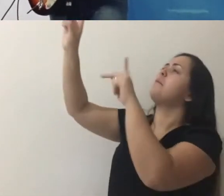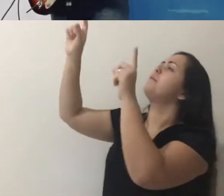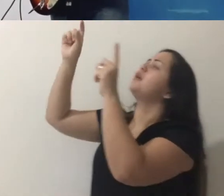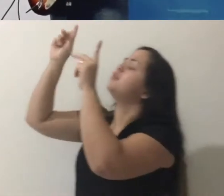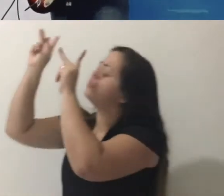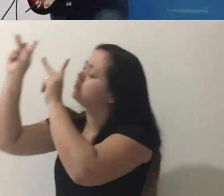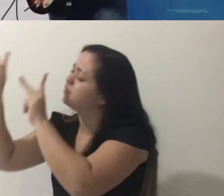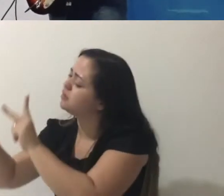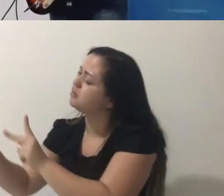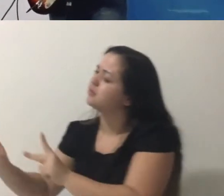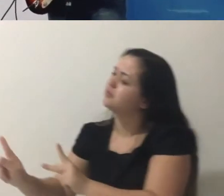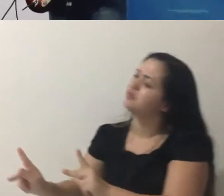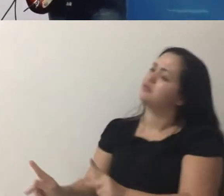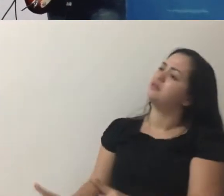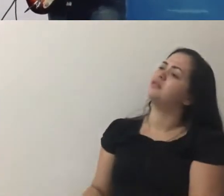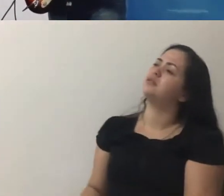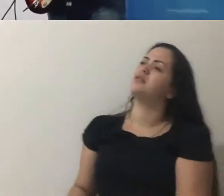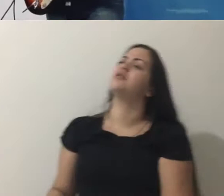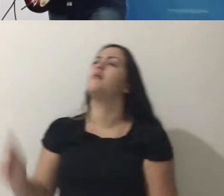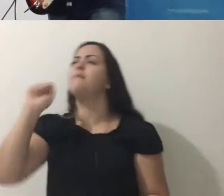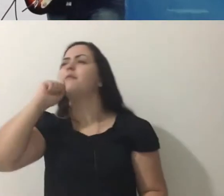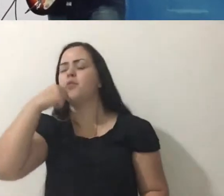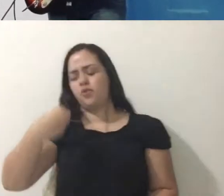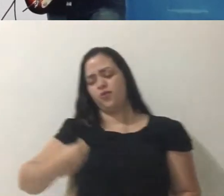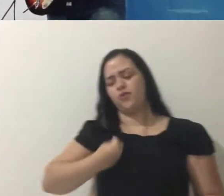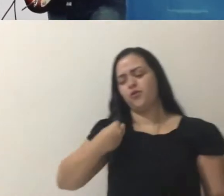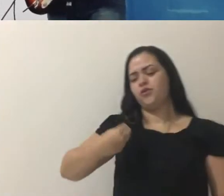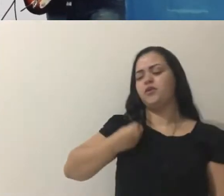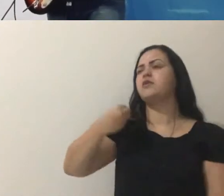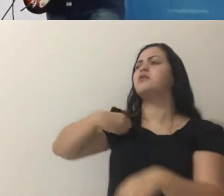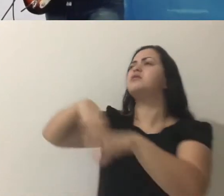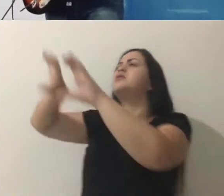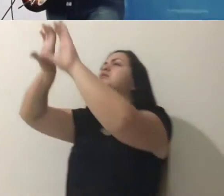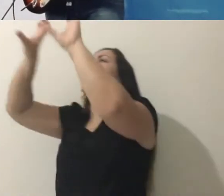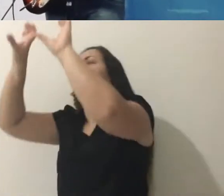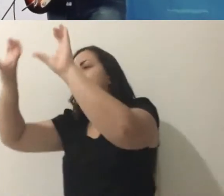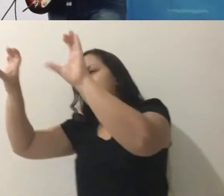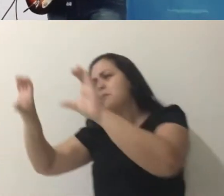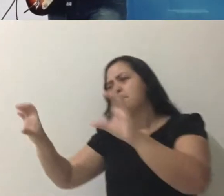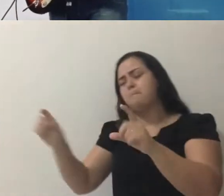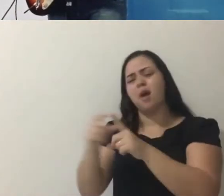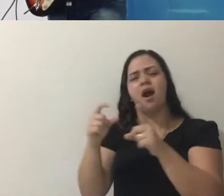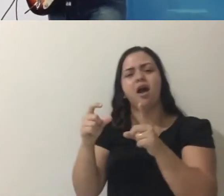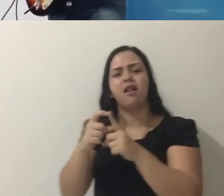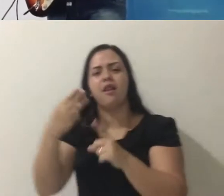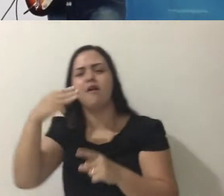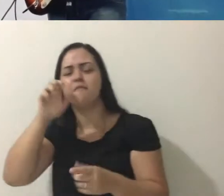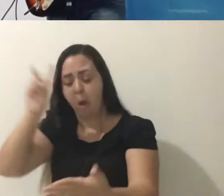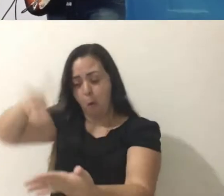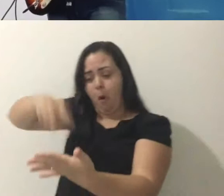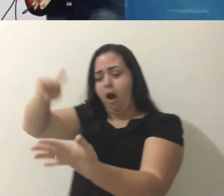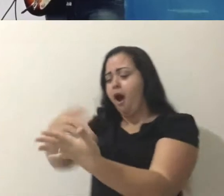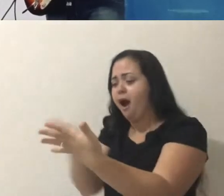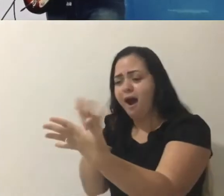tua presença. O pão vivo que desce do céu, a palavra mais doce que o mel, é o teu rio de